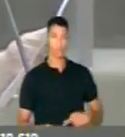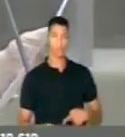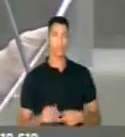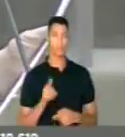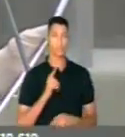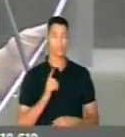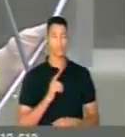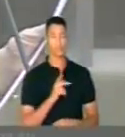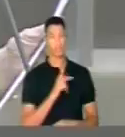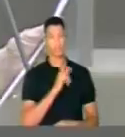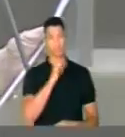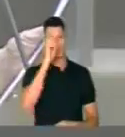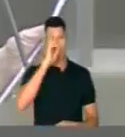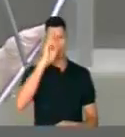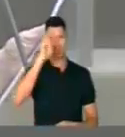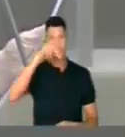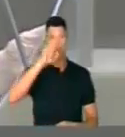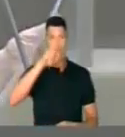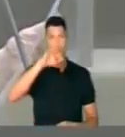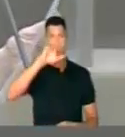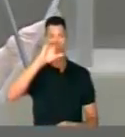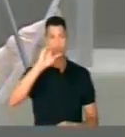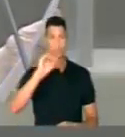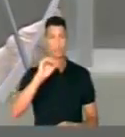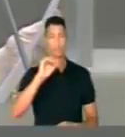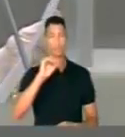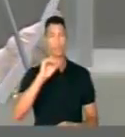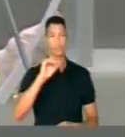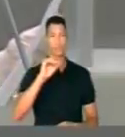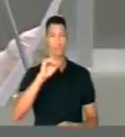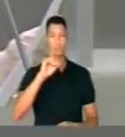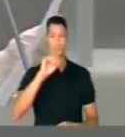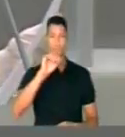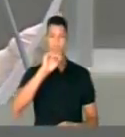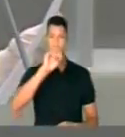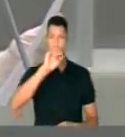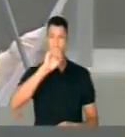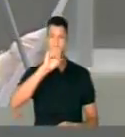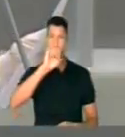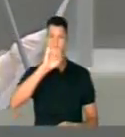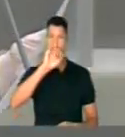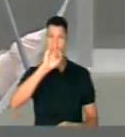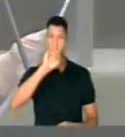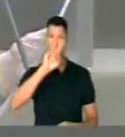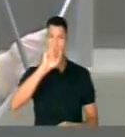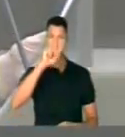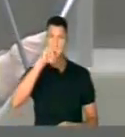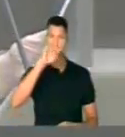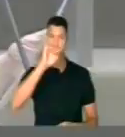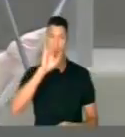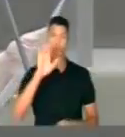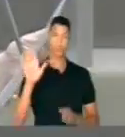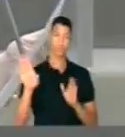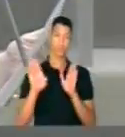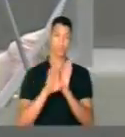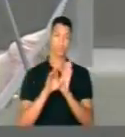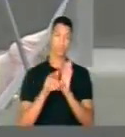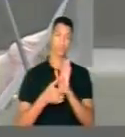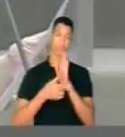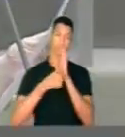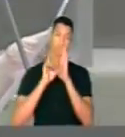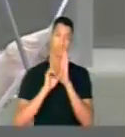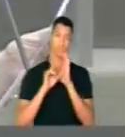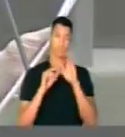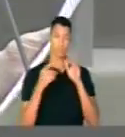coube ao senhor Núncio Apostólico, Dom Giovanni Daniello, que chegara com